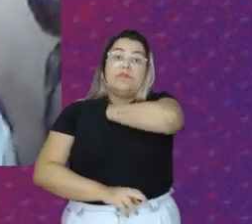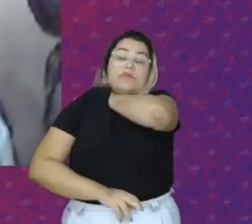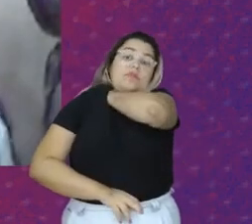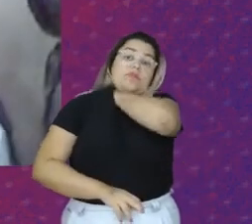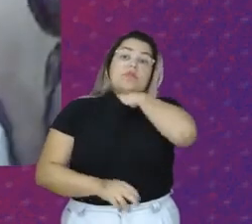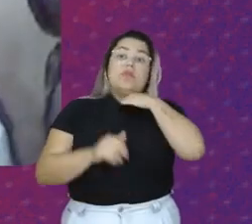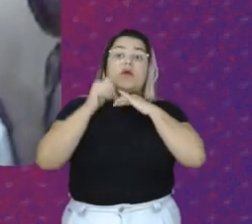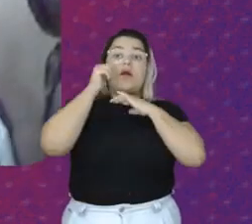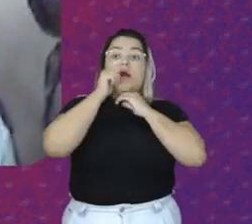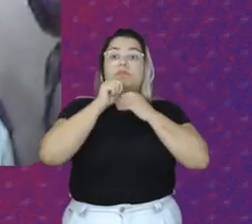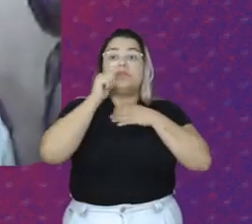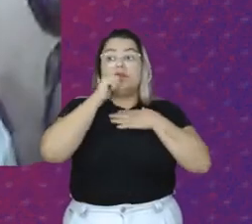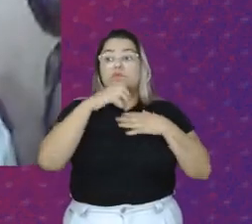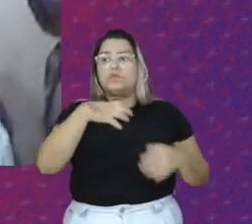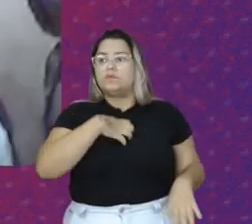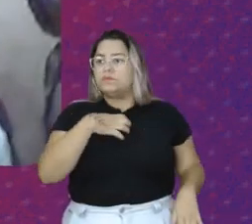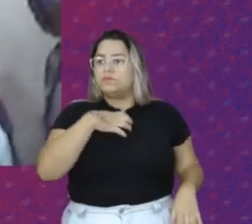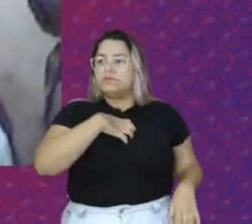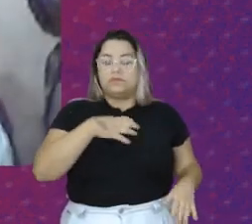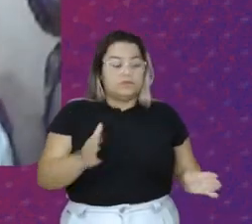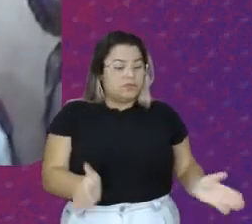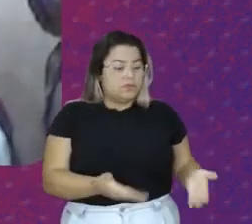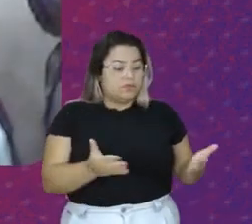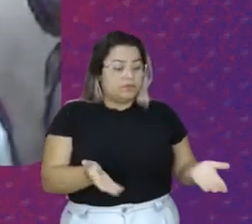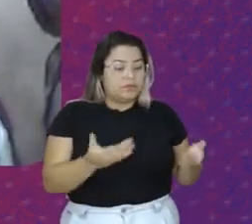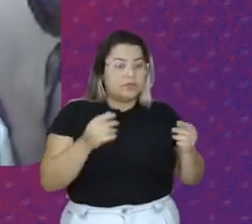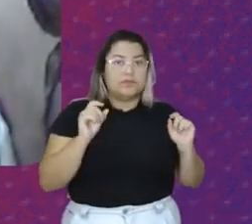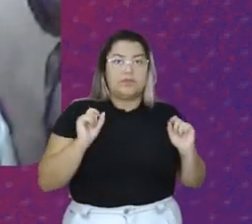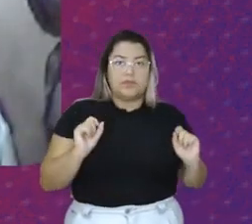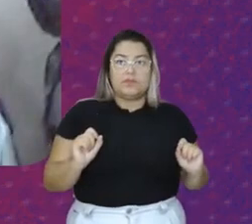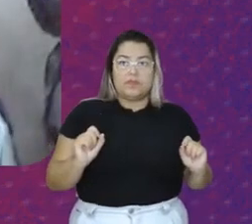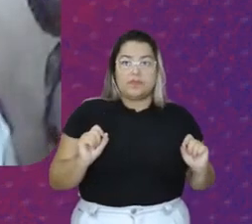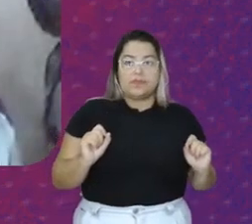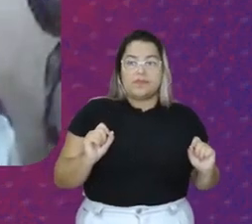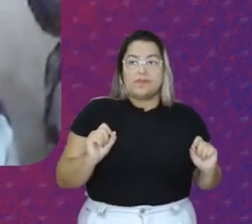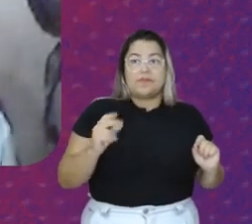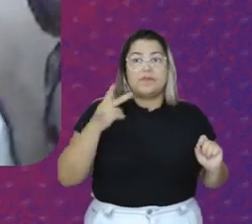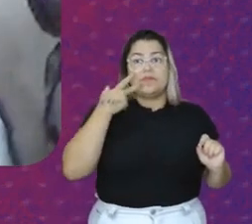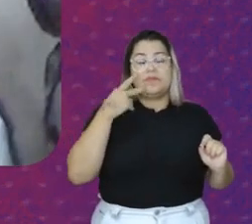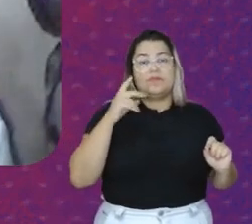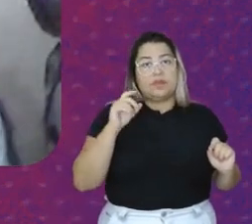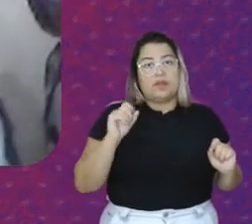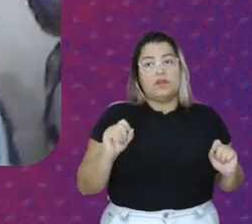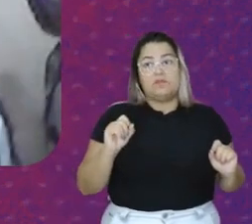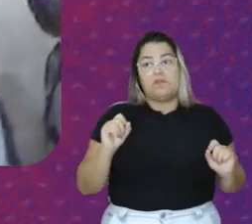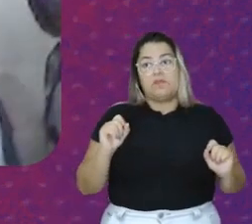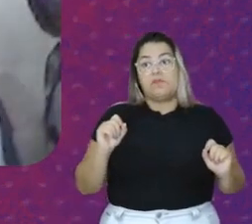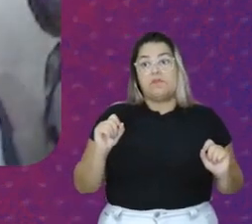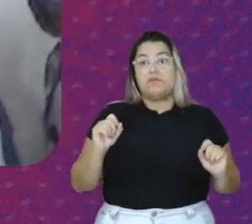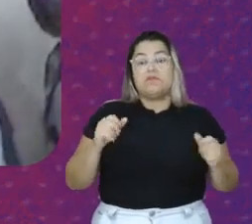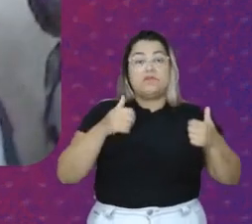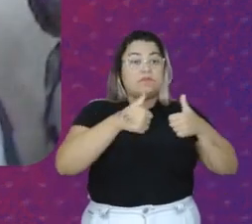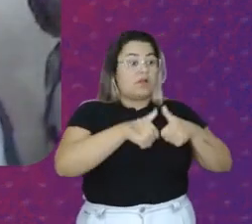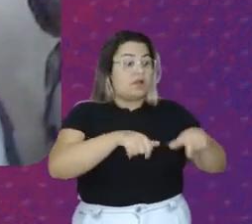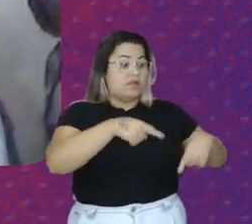mulheres sintam-se estimuladas, incentivadas para estar na